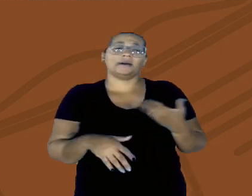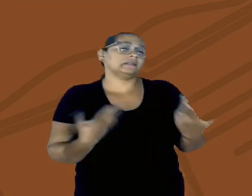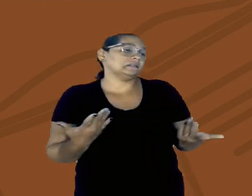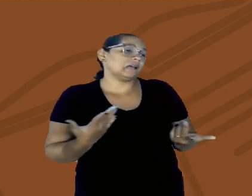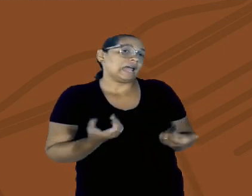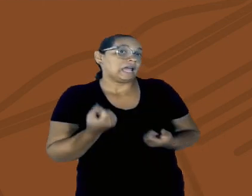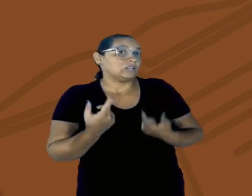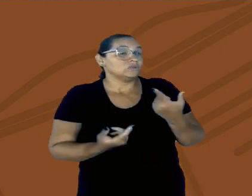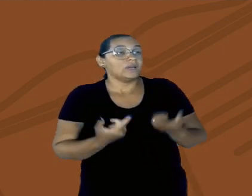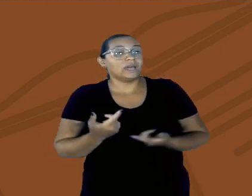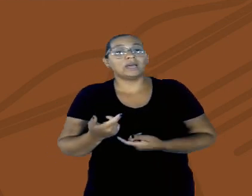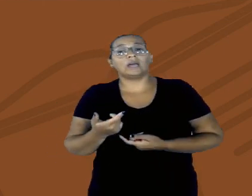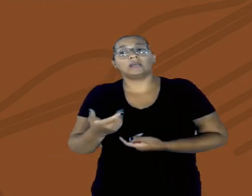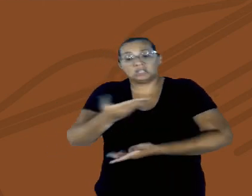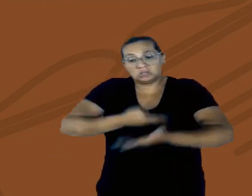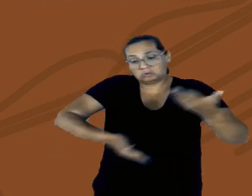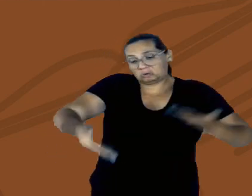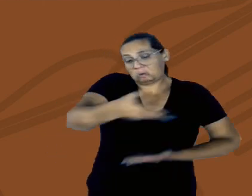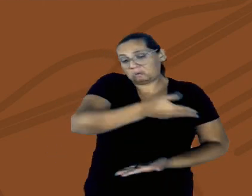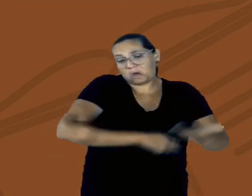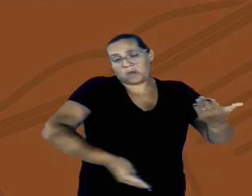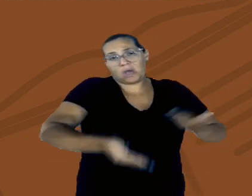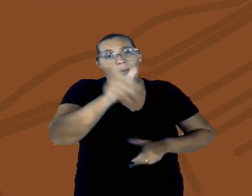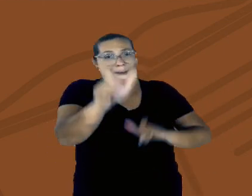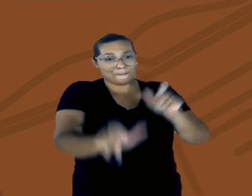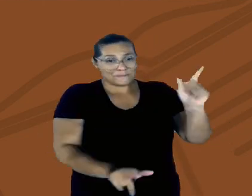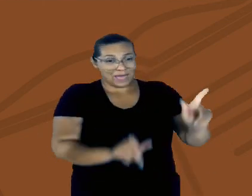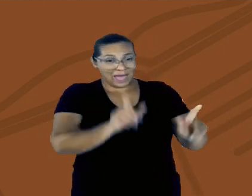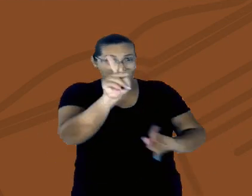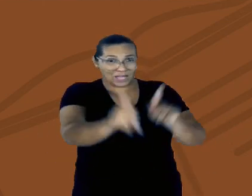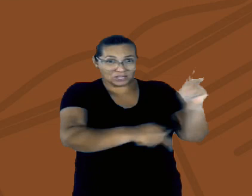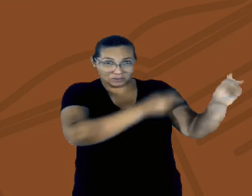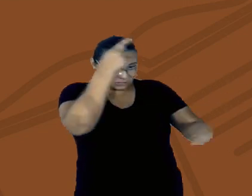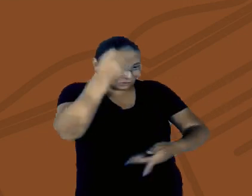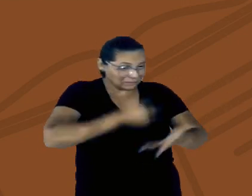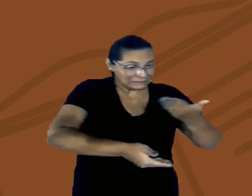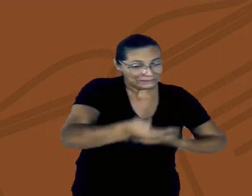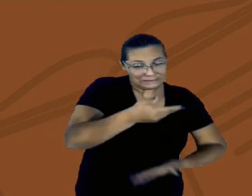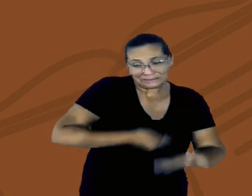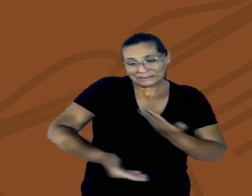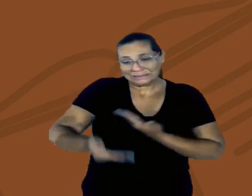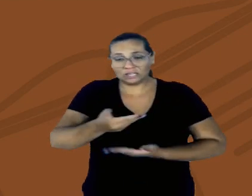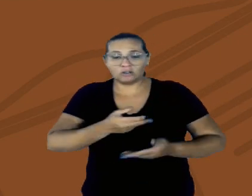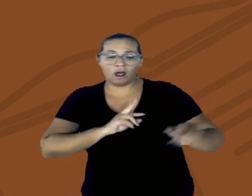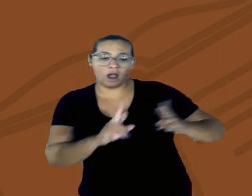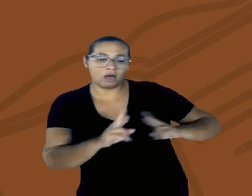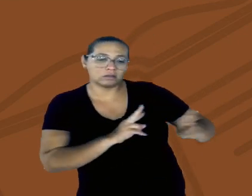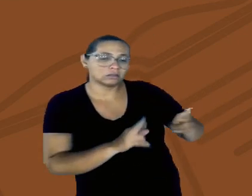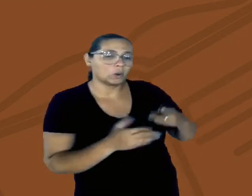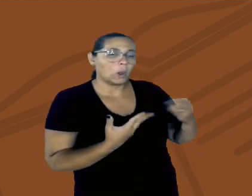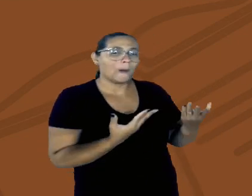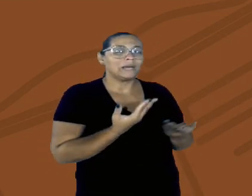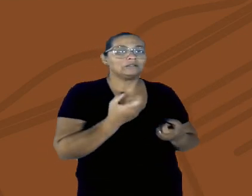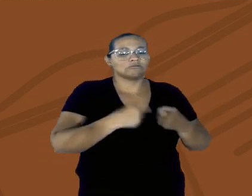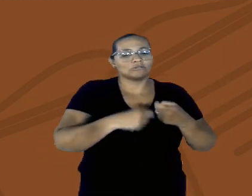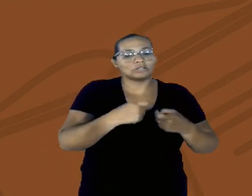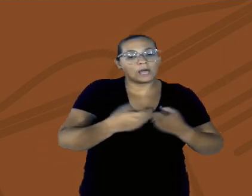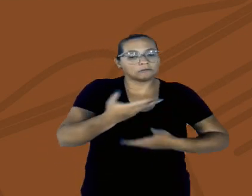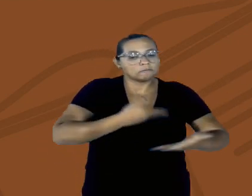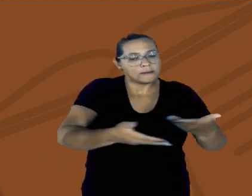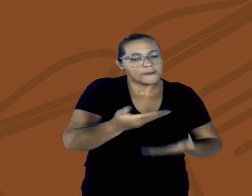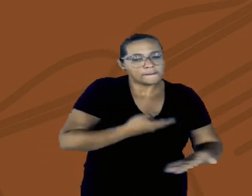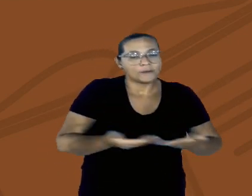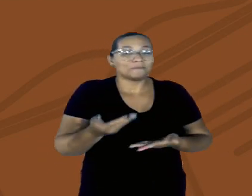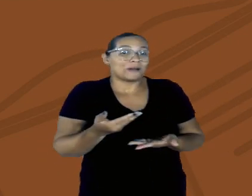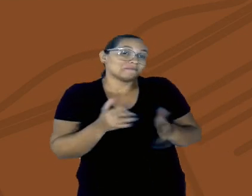várias parceiras, quem aí está solteiro, na vida sexual ativa, se relaciona sem saber que está com a